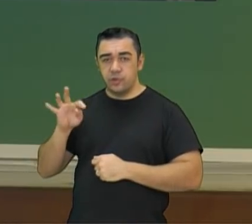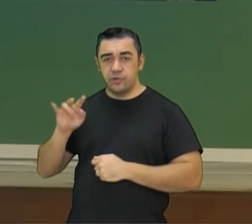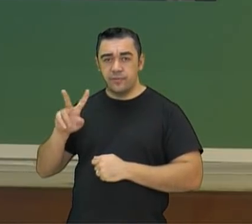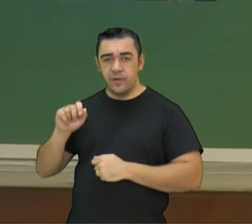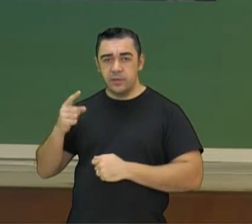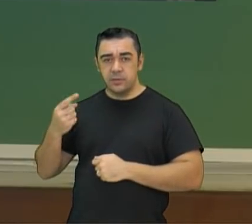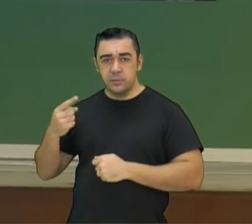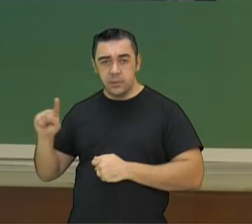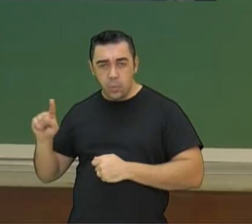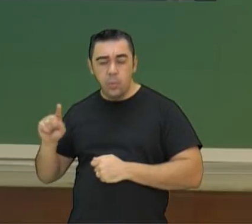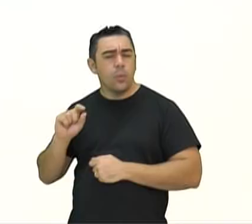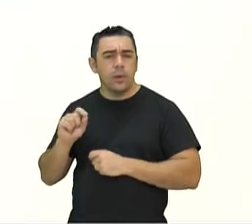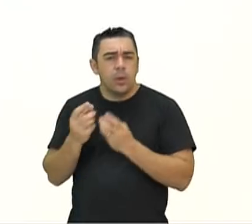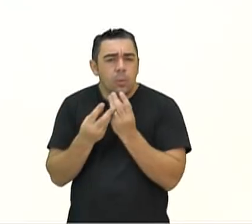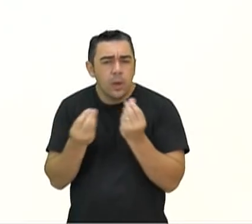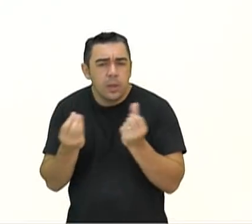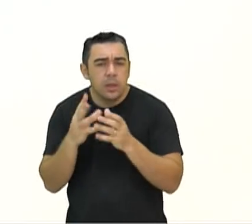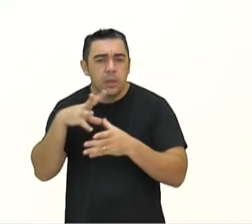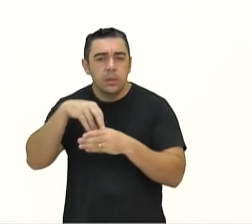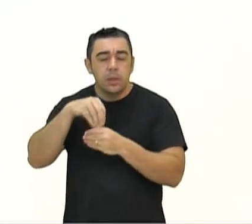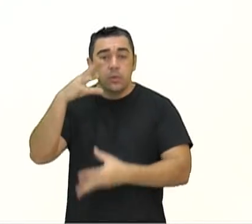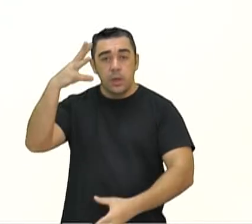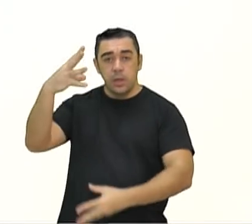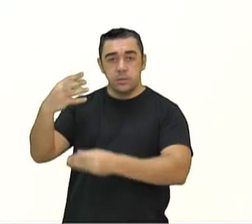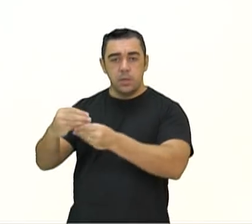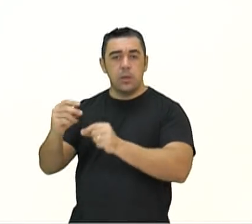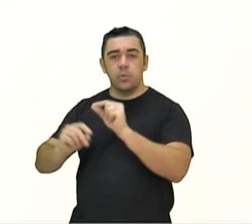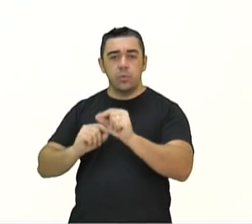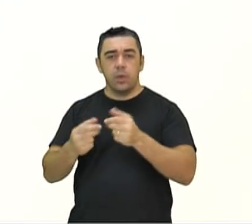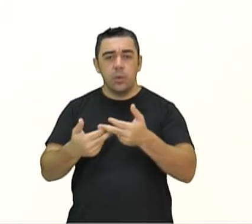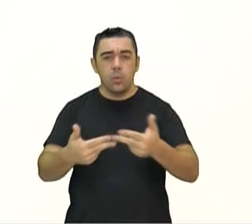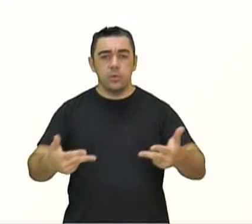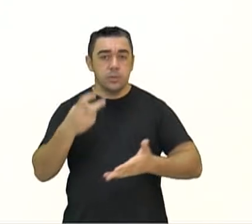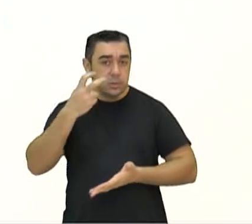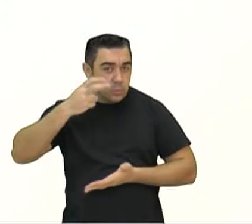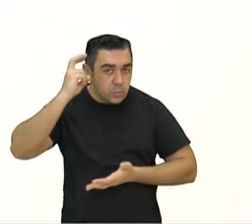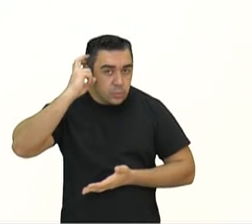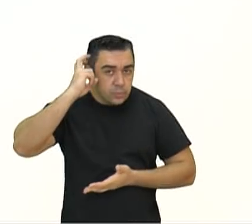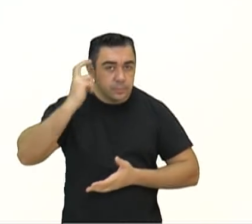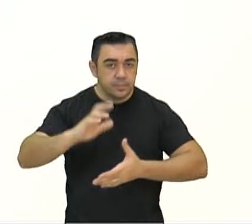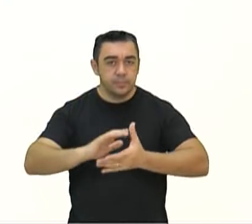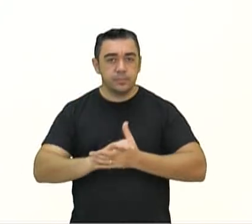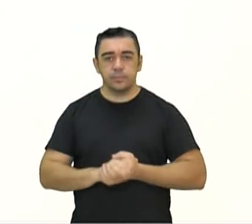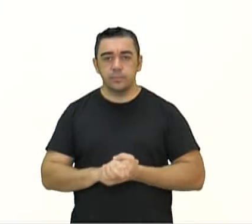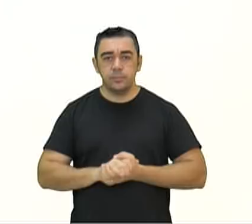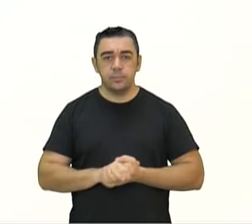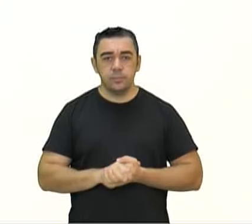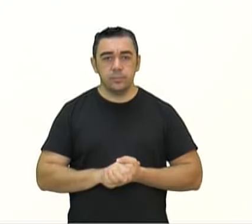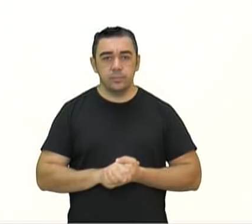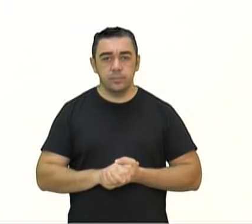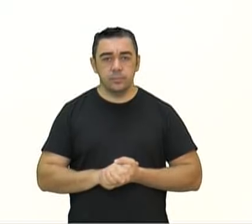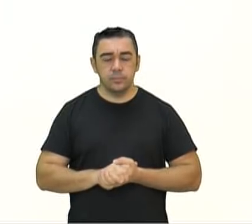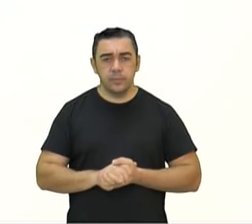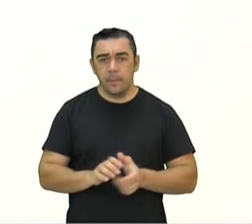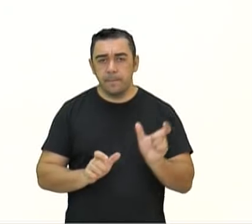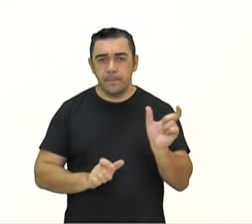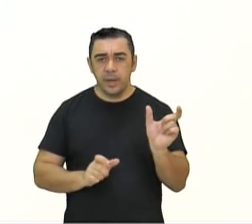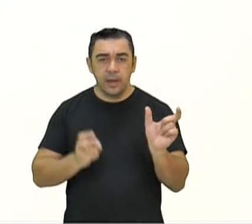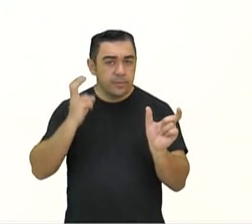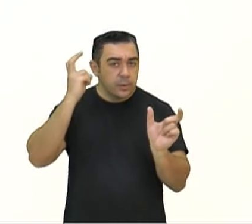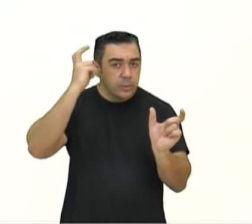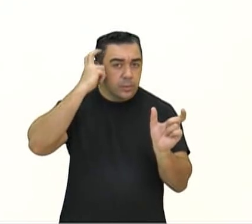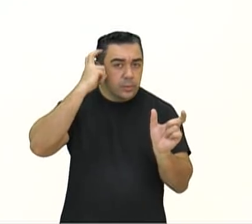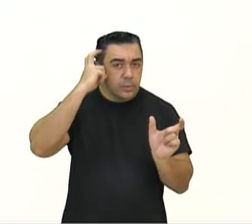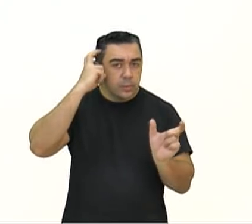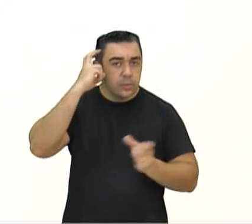como recurso de avaliação de produtos culturais, certo? Então, vamos lá. A palavra cultura é